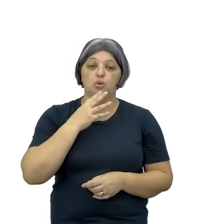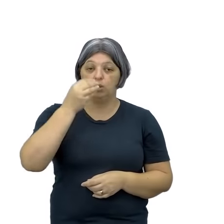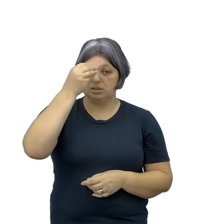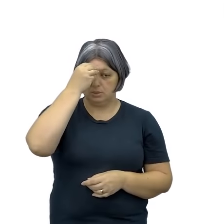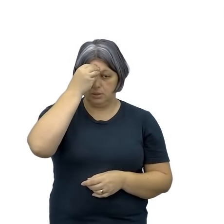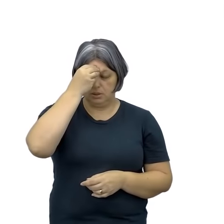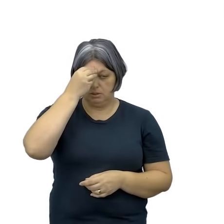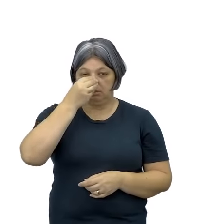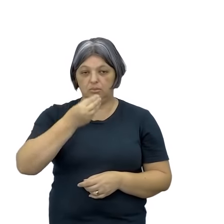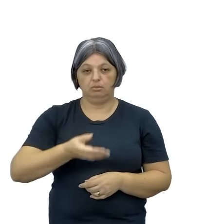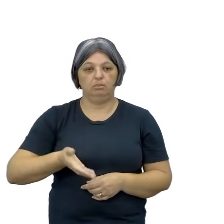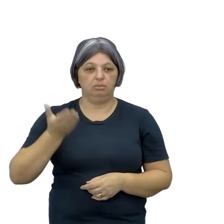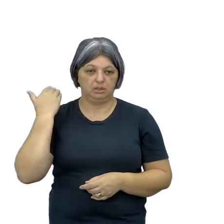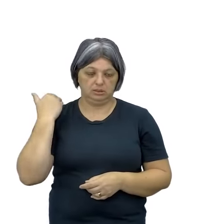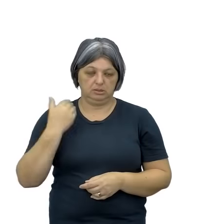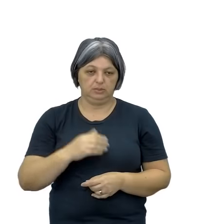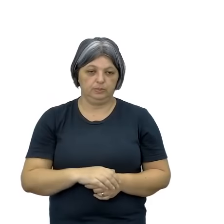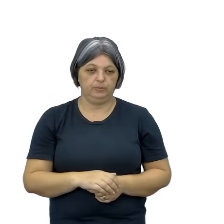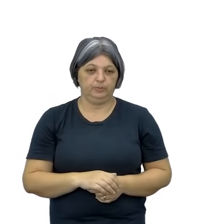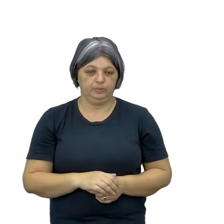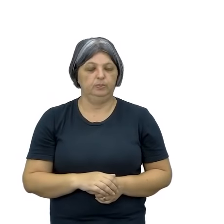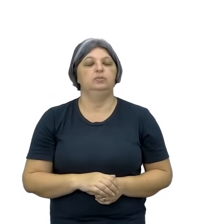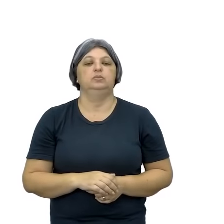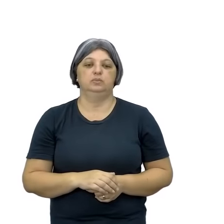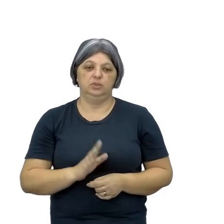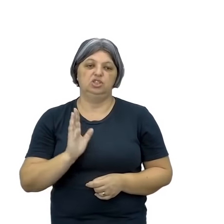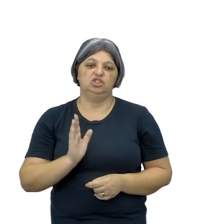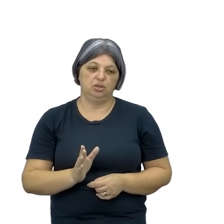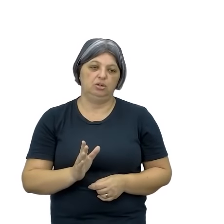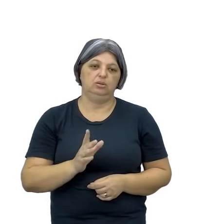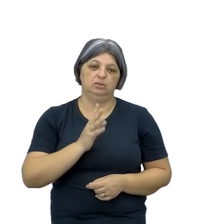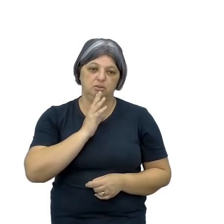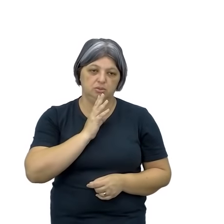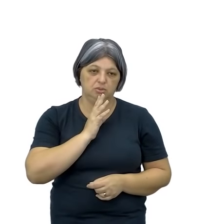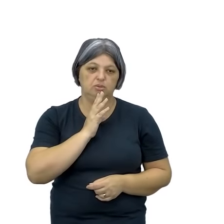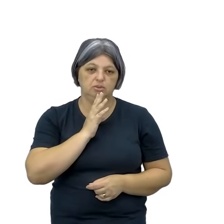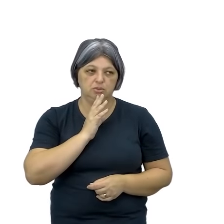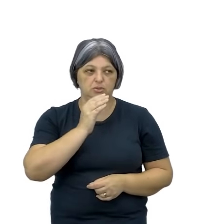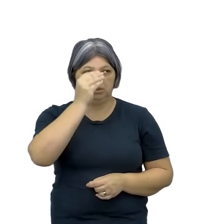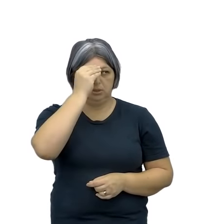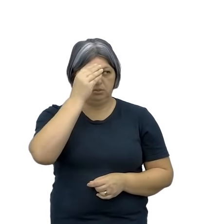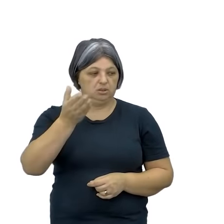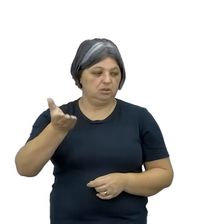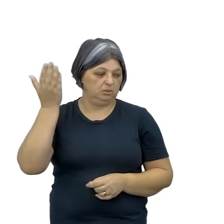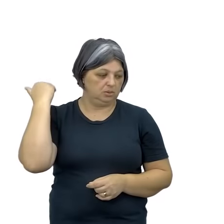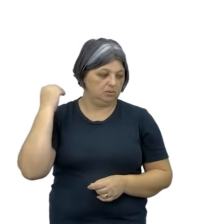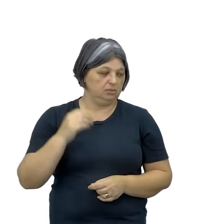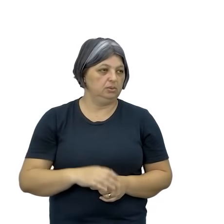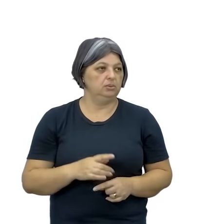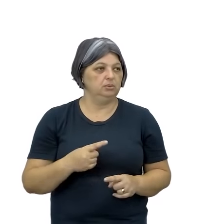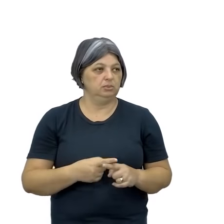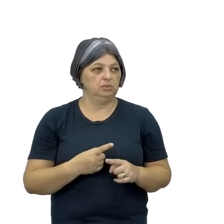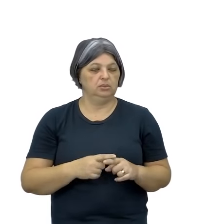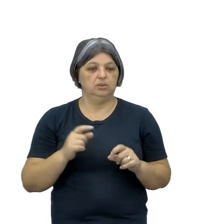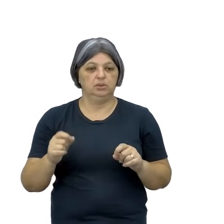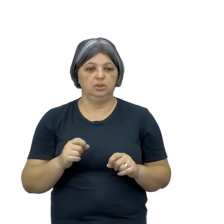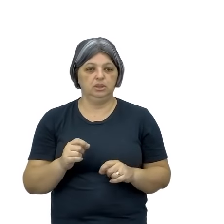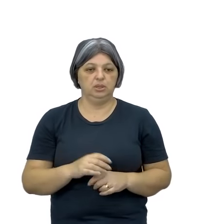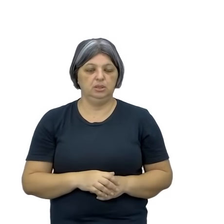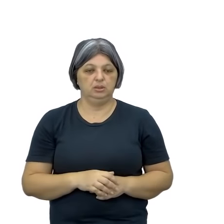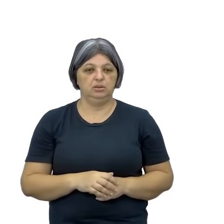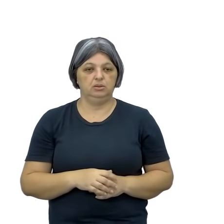conhecimentos anteriores, né? Porque nós dizemos conhecimentos prévios. Quando nós falamos da avaliação somativa, nós